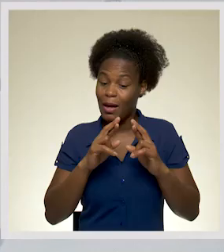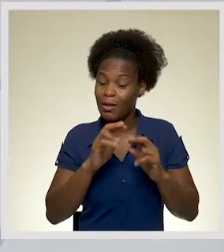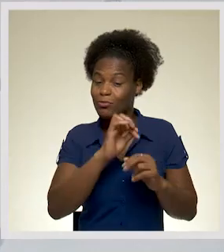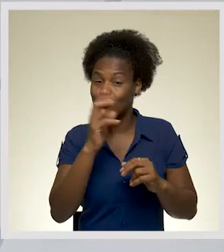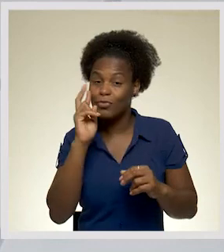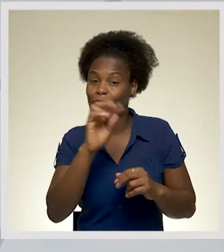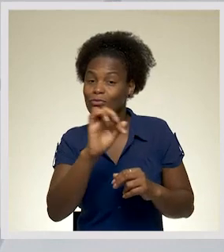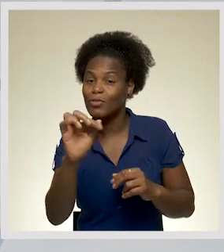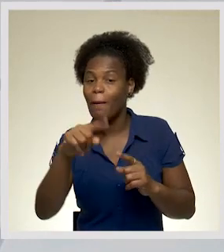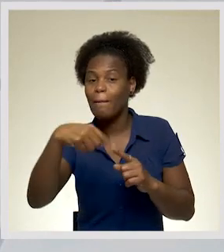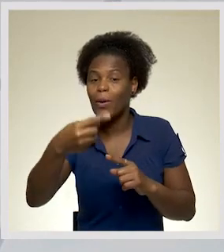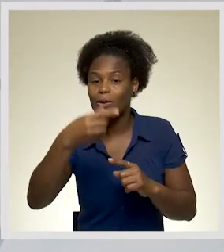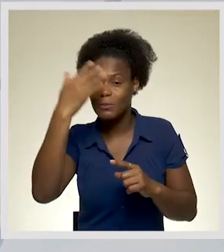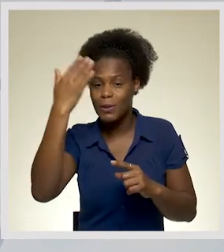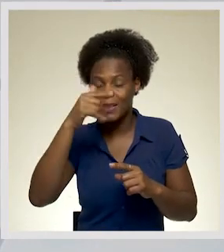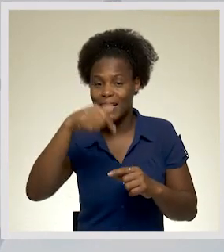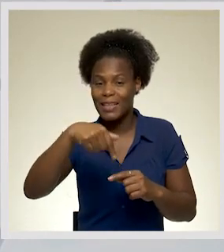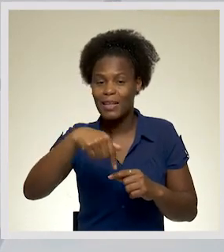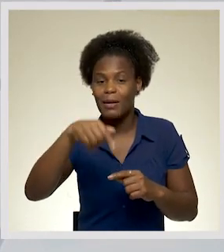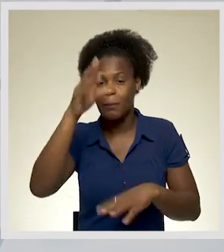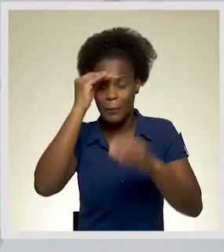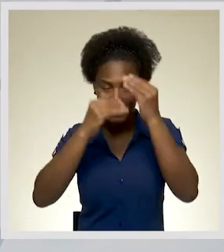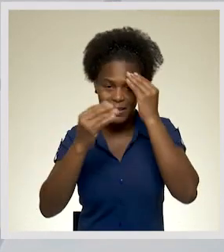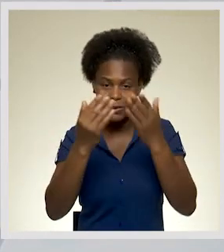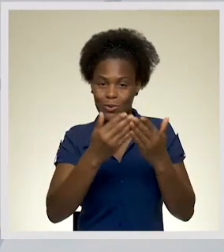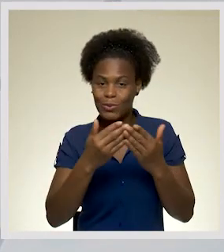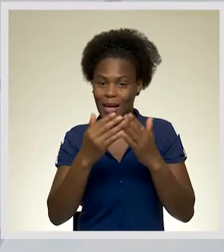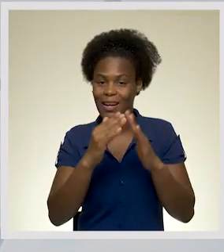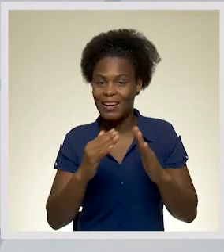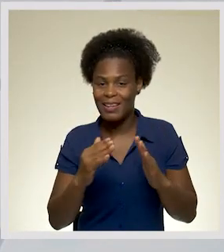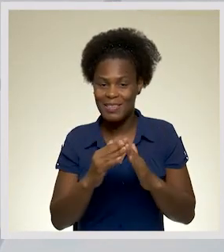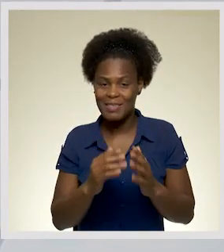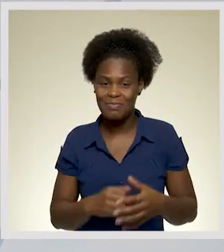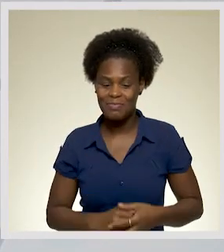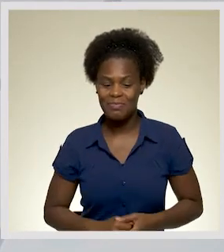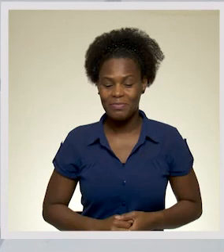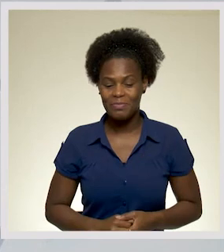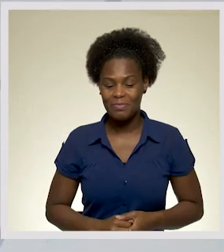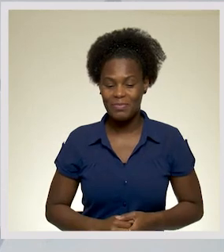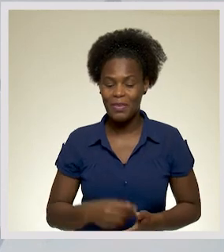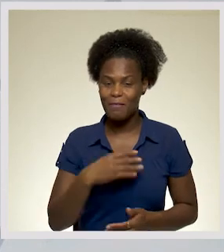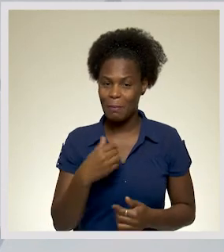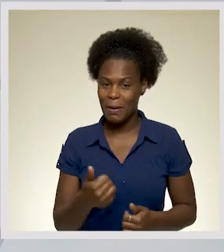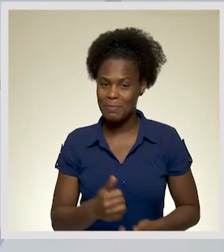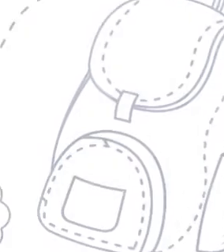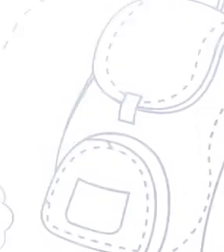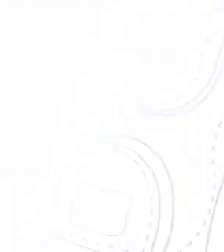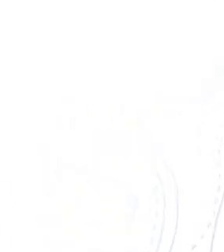convosco no próximo dia, aqui no Aprender e Estudar em Casa. Fiquem bem!